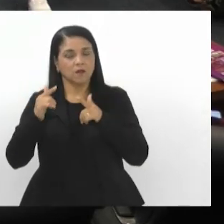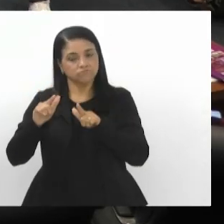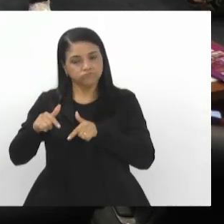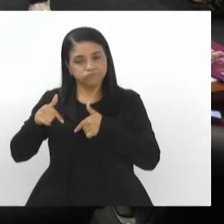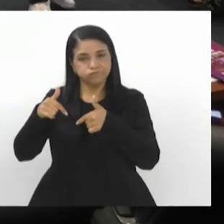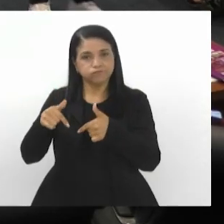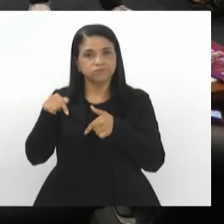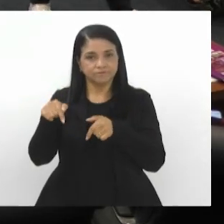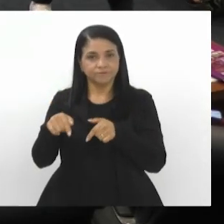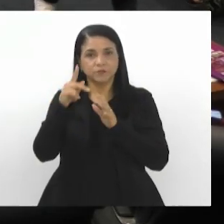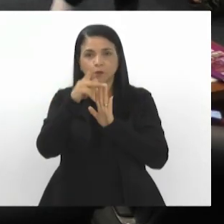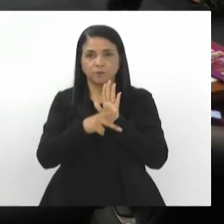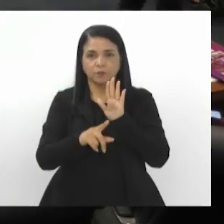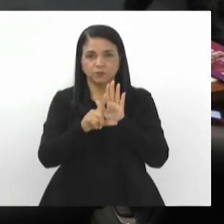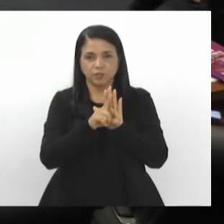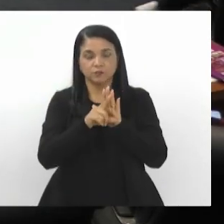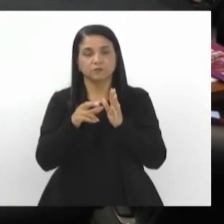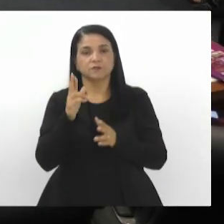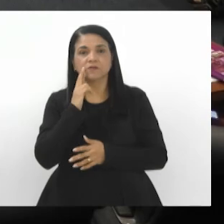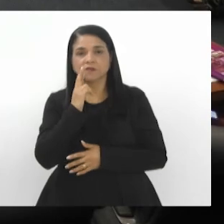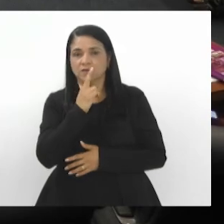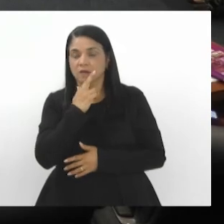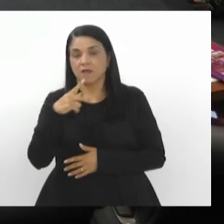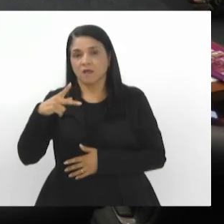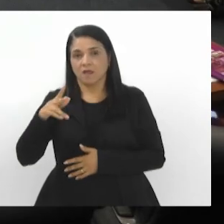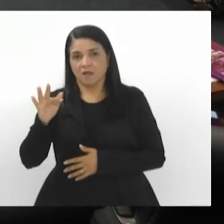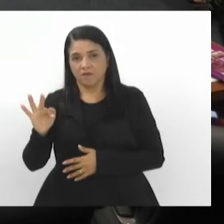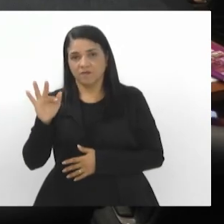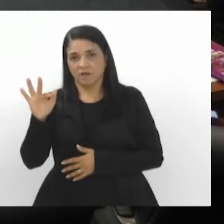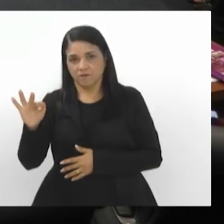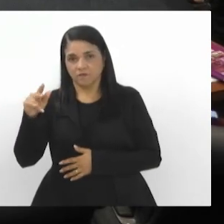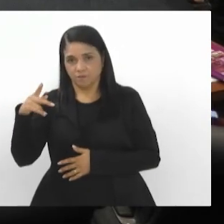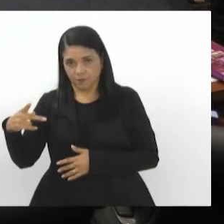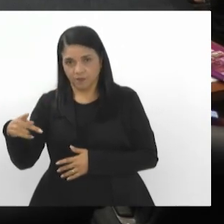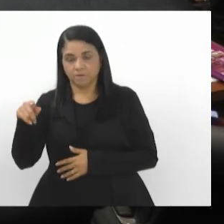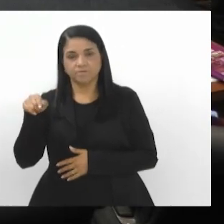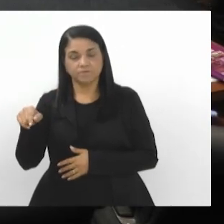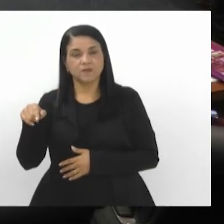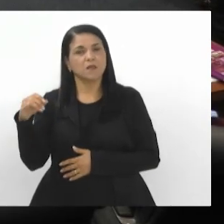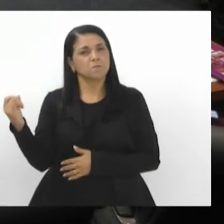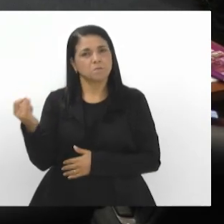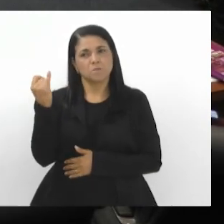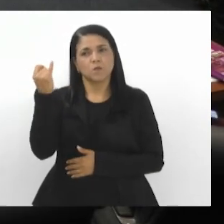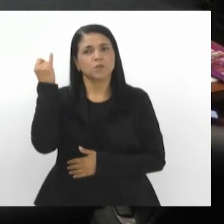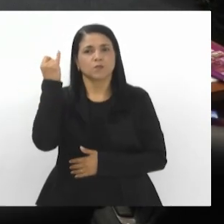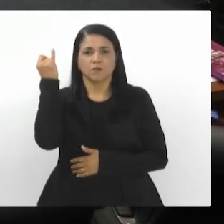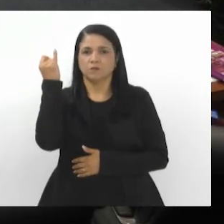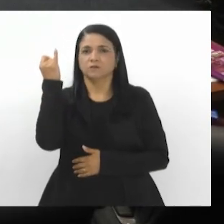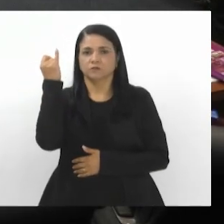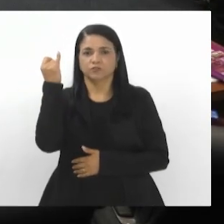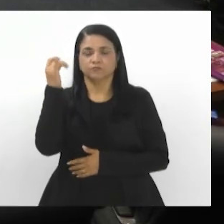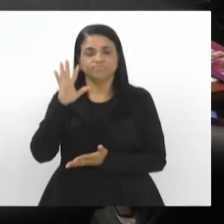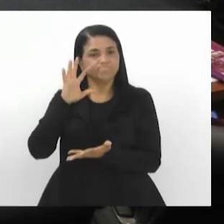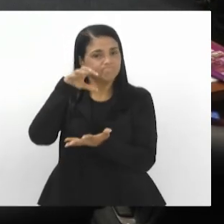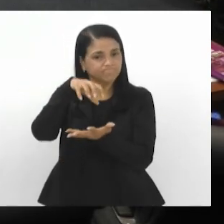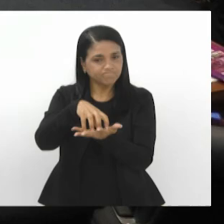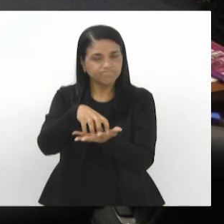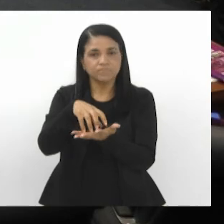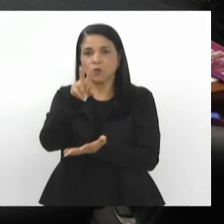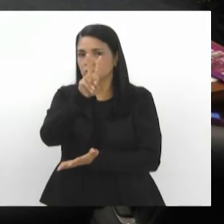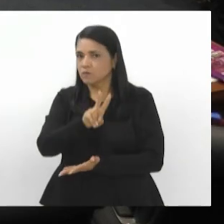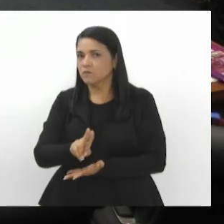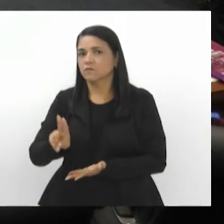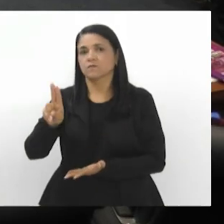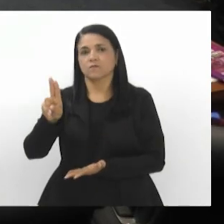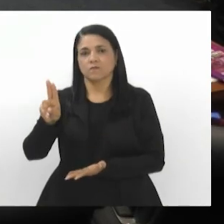iniciativa em relação ao bandejão para a FFP. A FFP é uma importante unidade